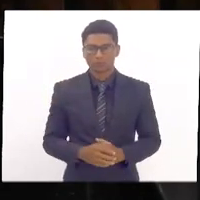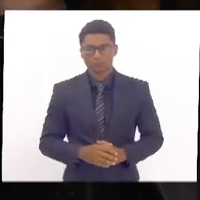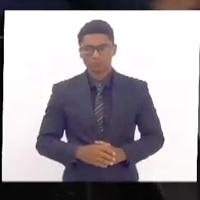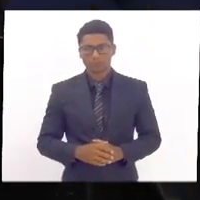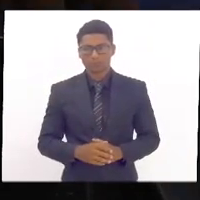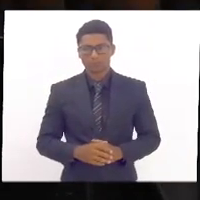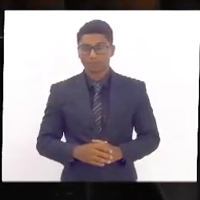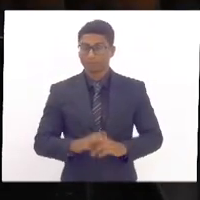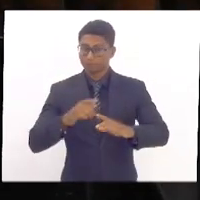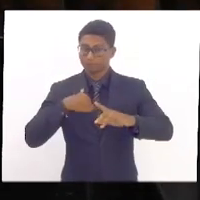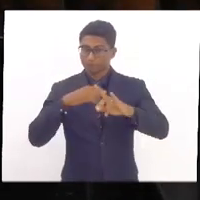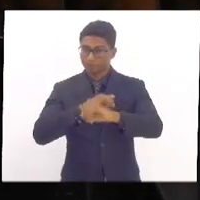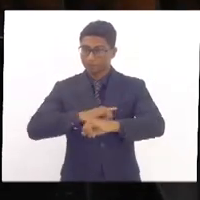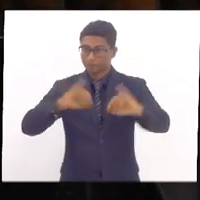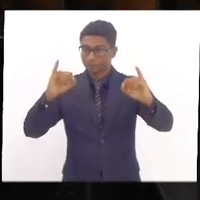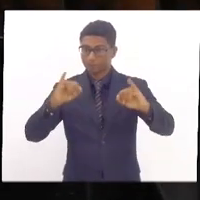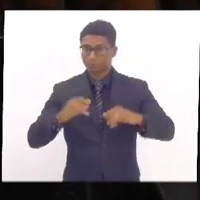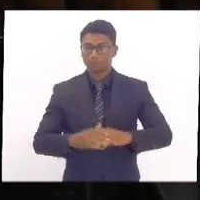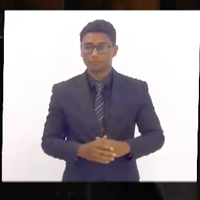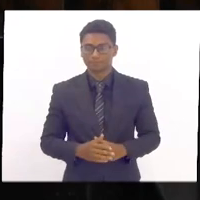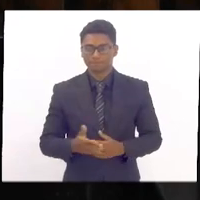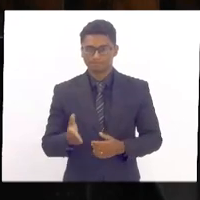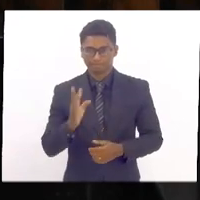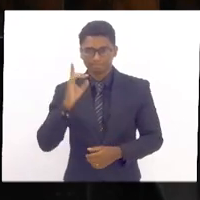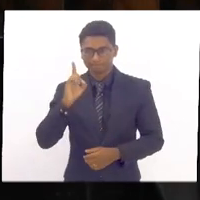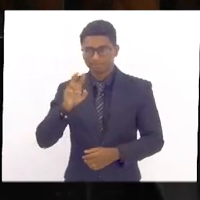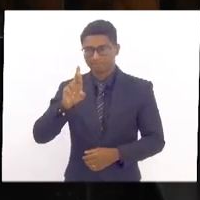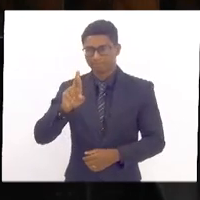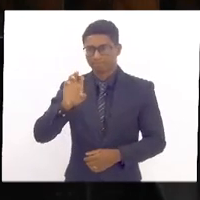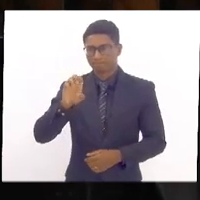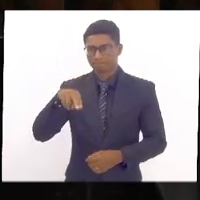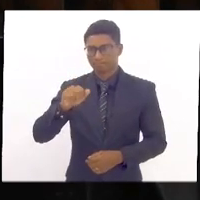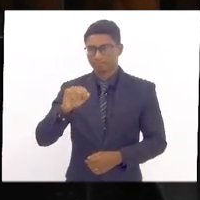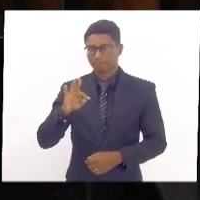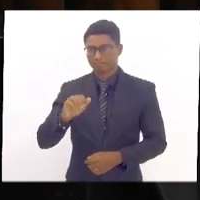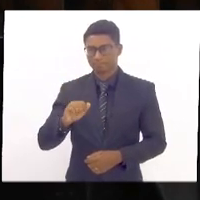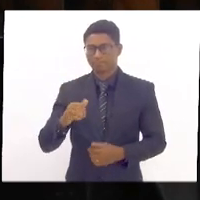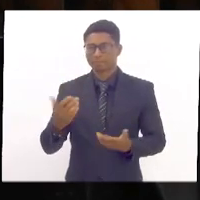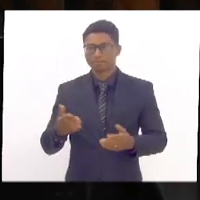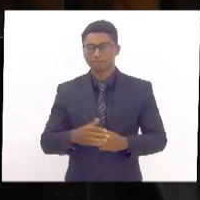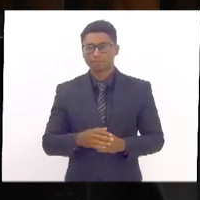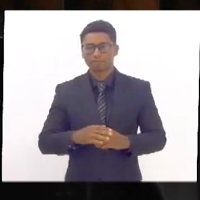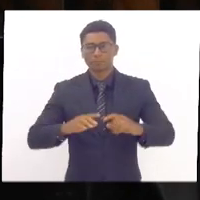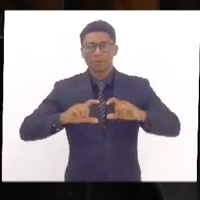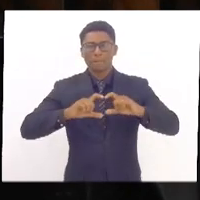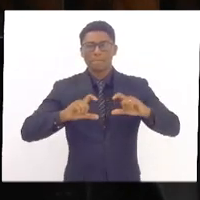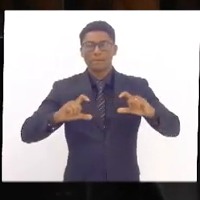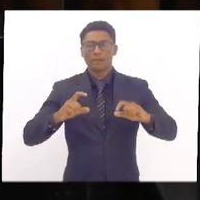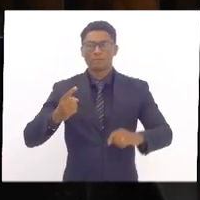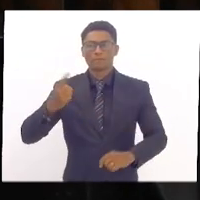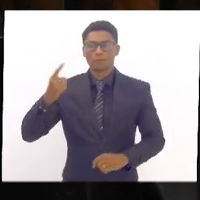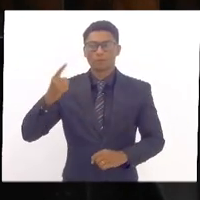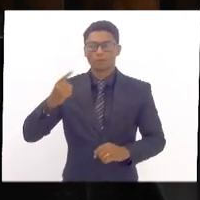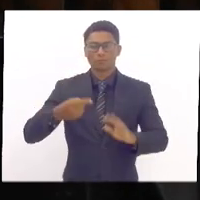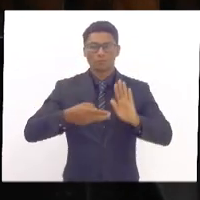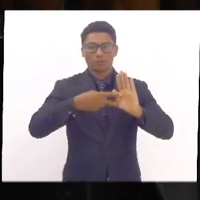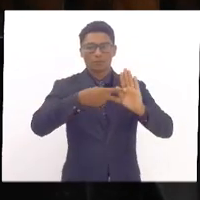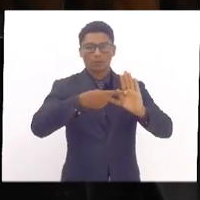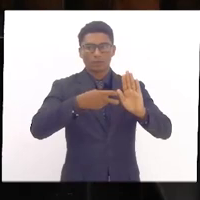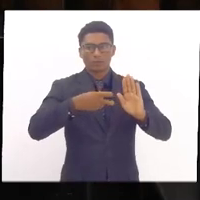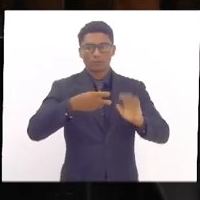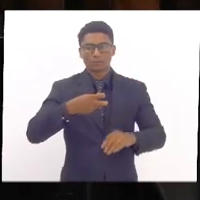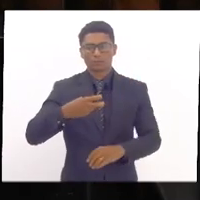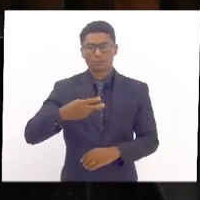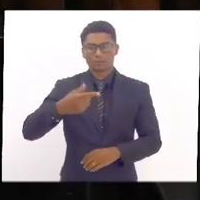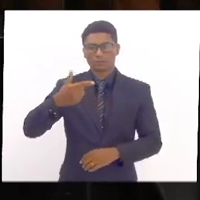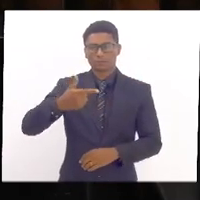chamar a atenção, deputada Renata, sobre esse tema. No parágrafo único do artigo 2º,